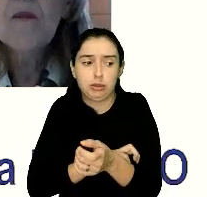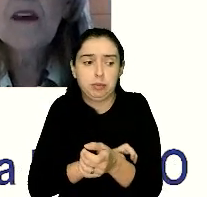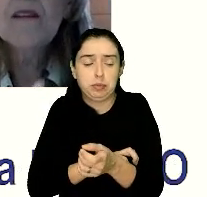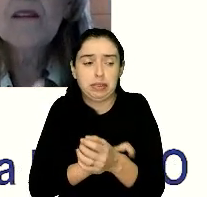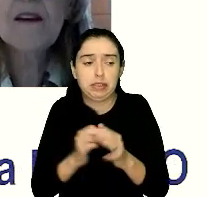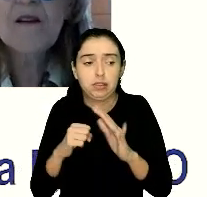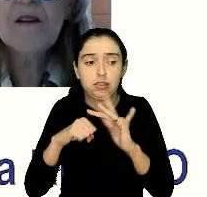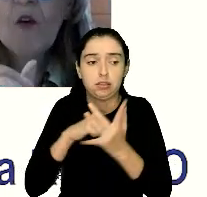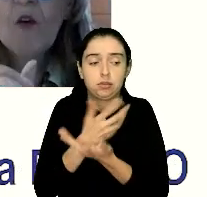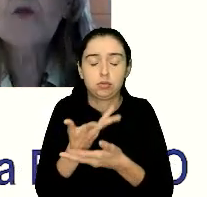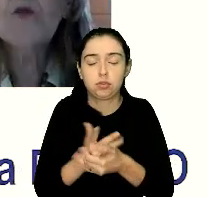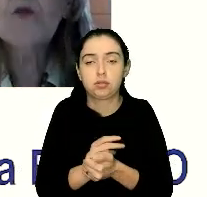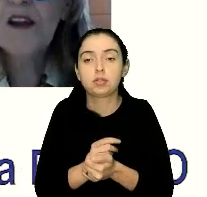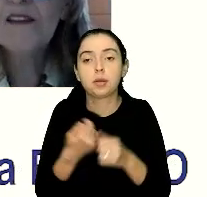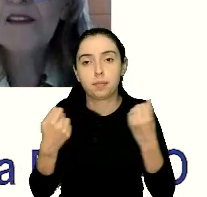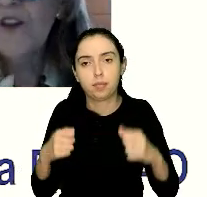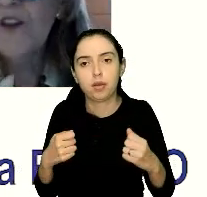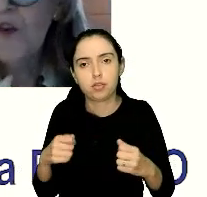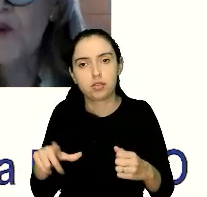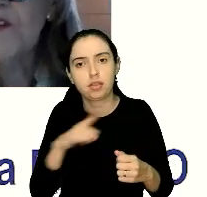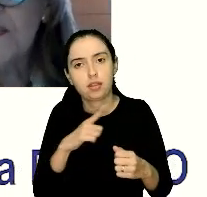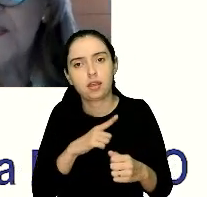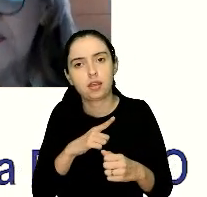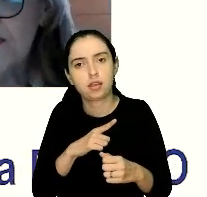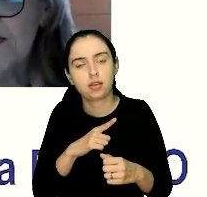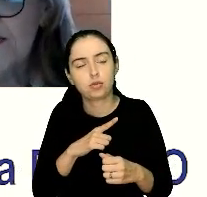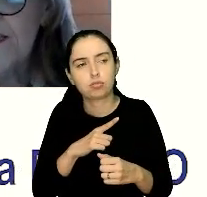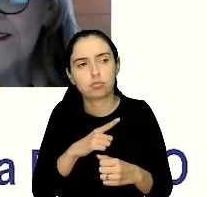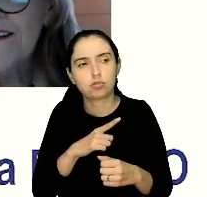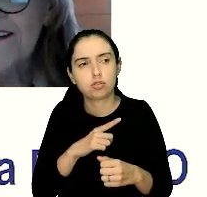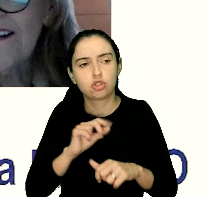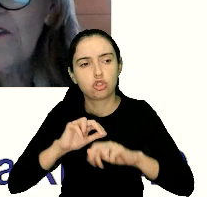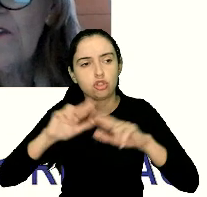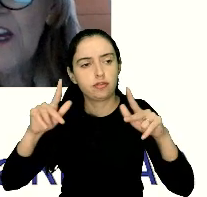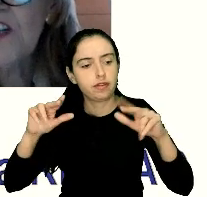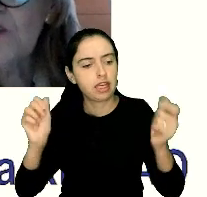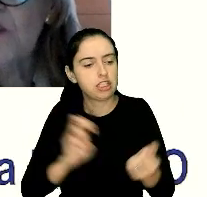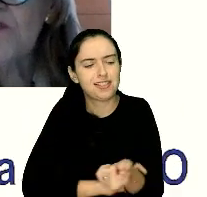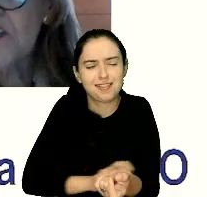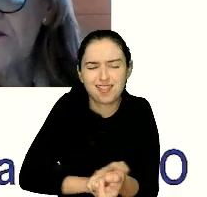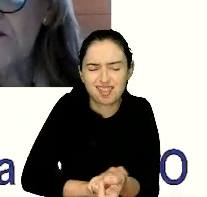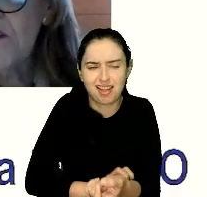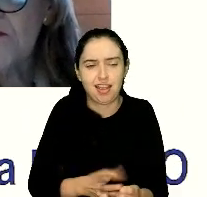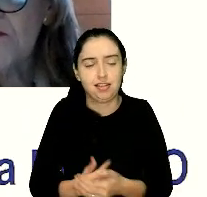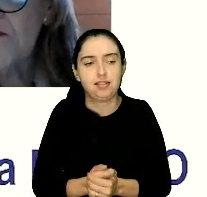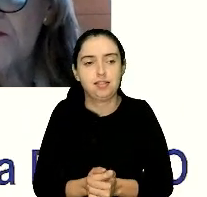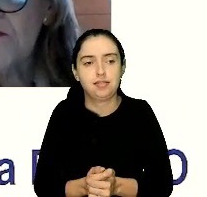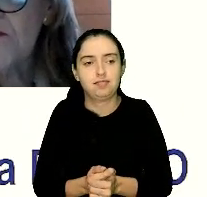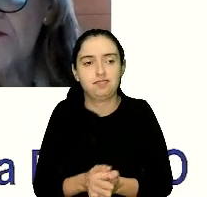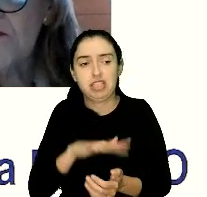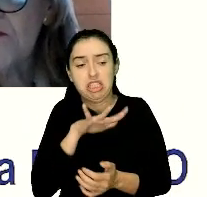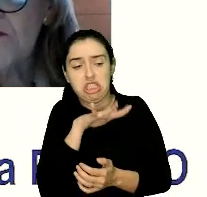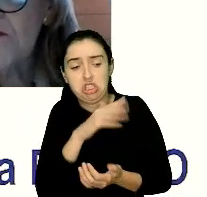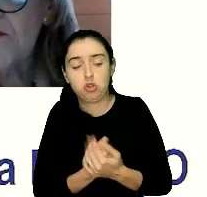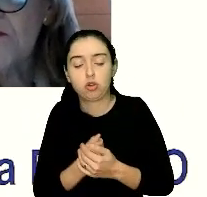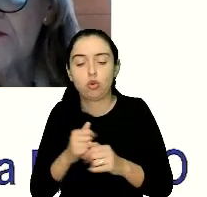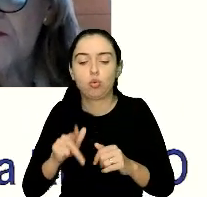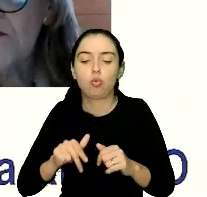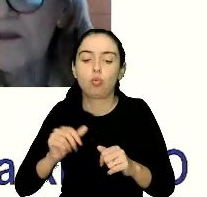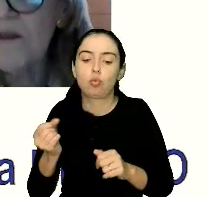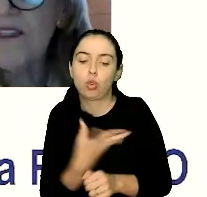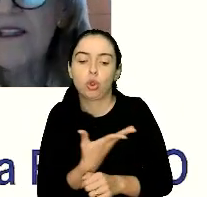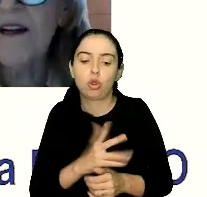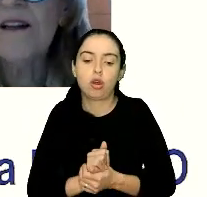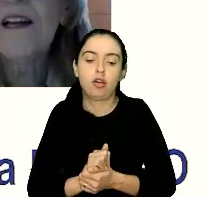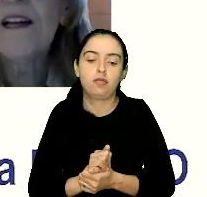podemos ter outro estresse e outras crises frente a novos desafios, né? Então,